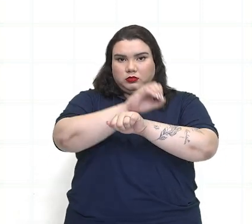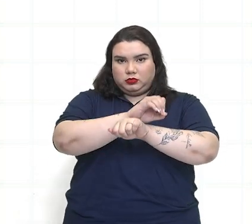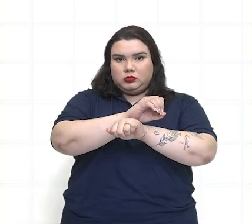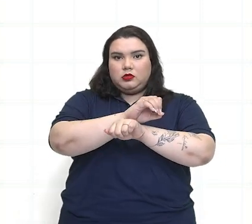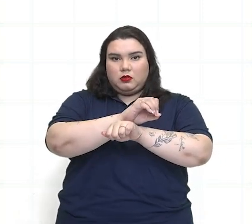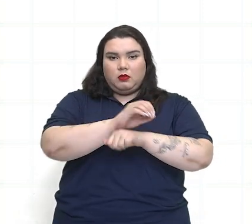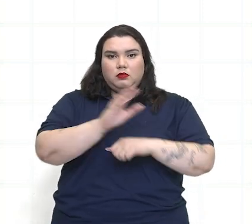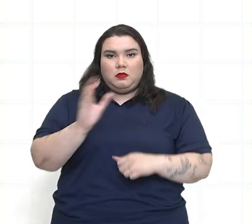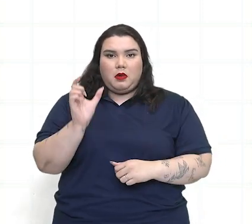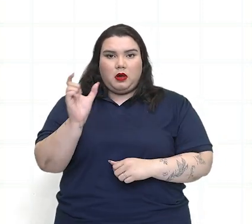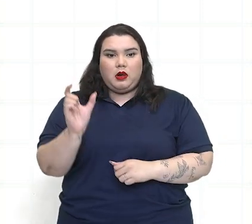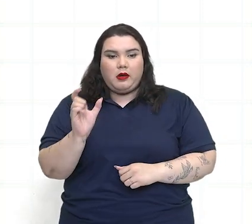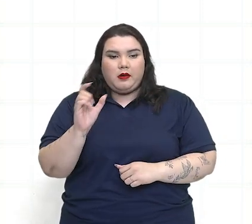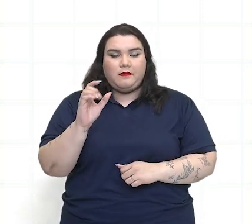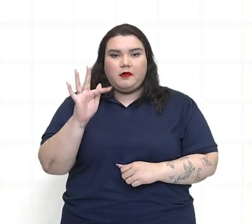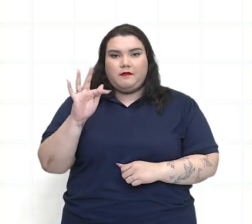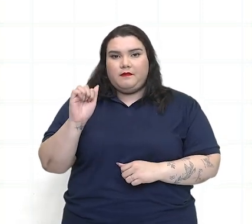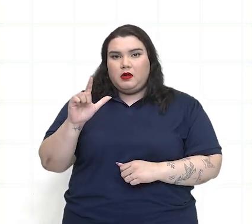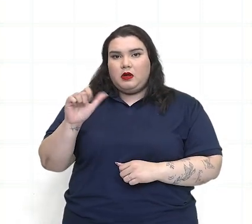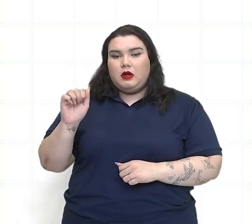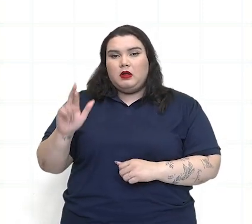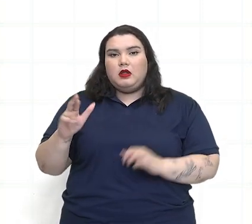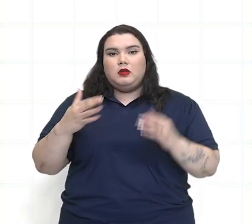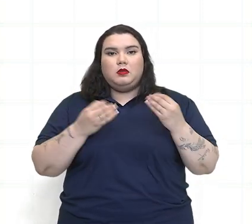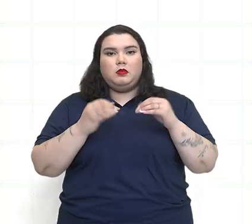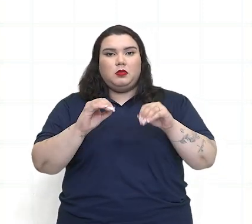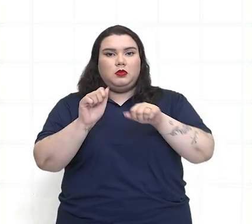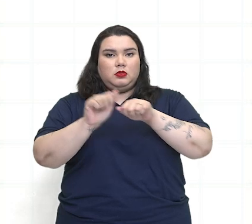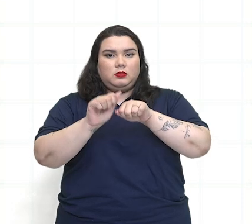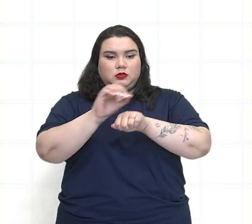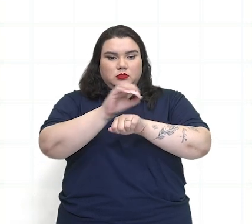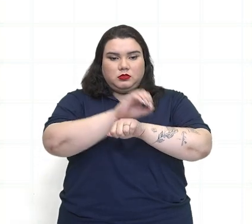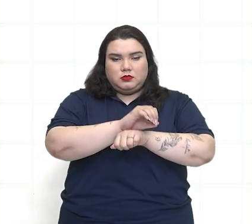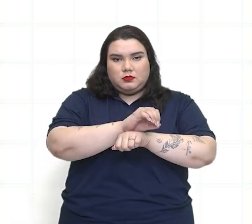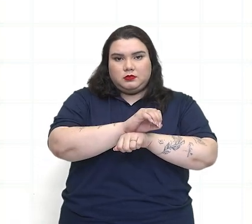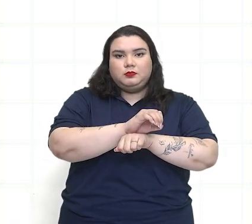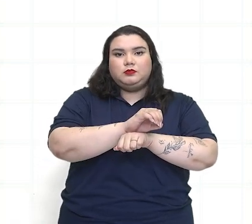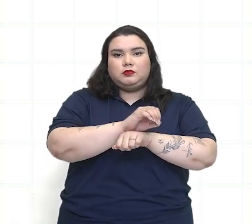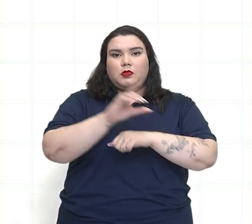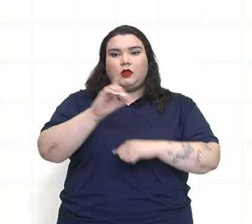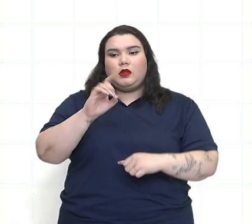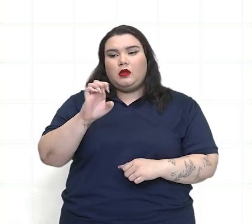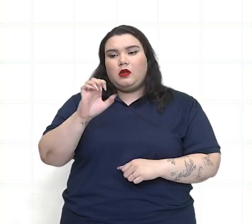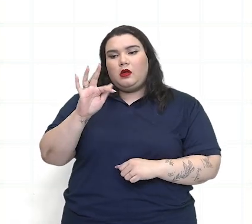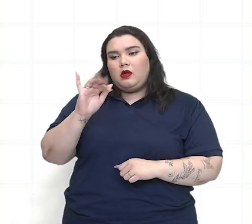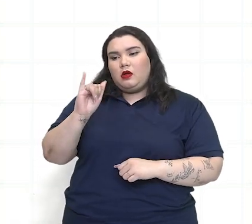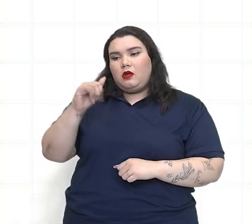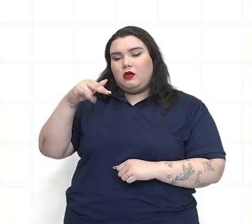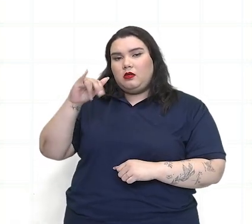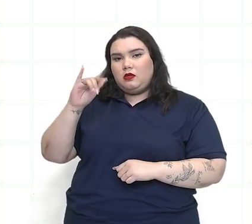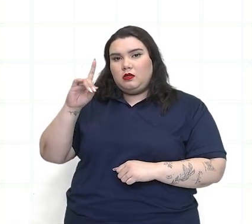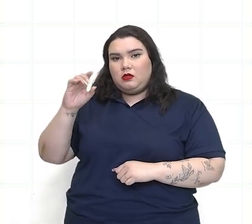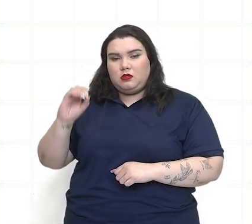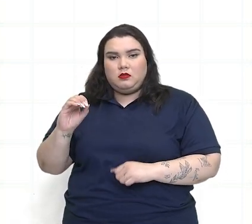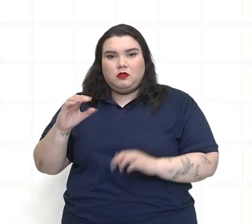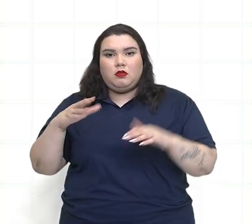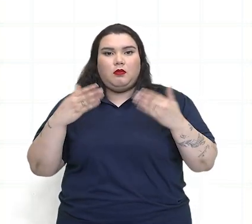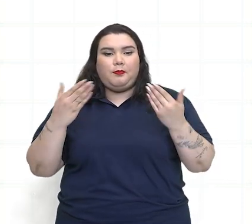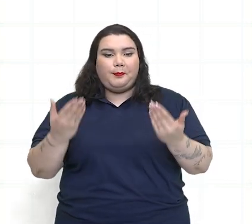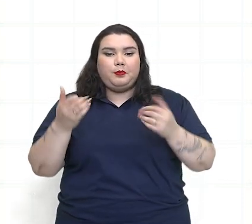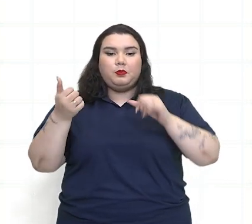palavra falar, que é verbo, eu coloquei o artigo, o artigo definido, o.